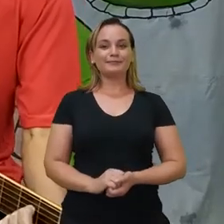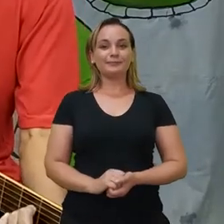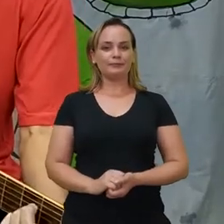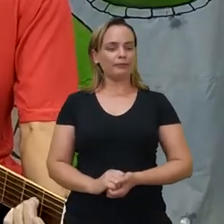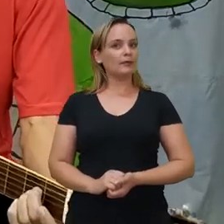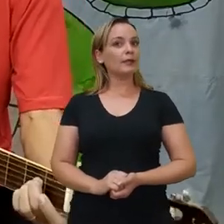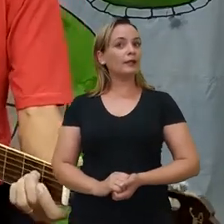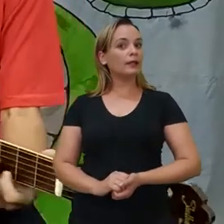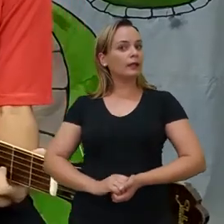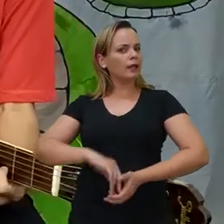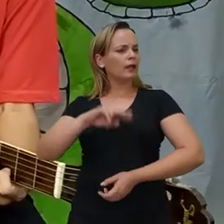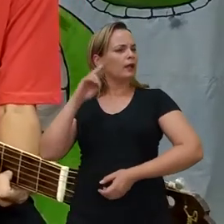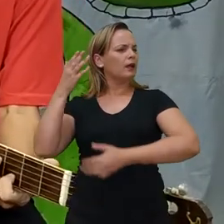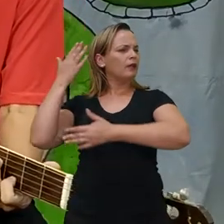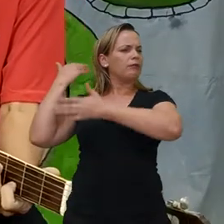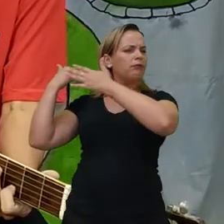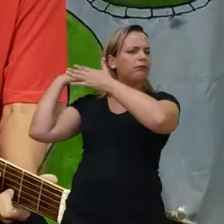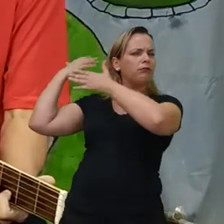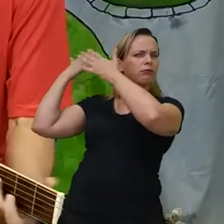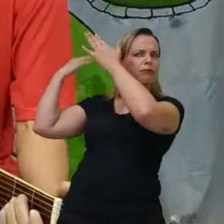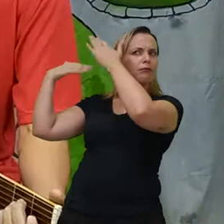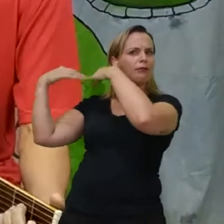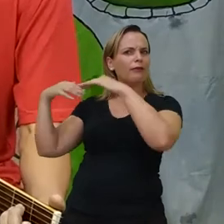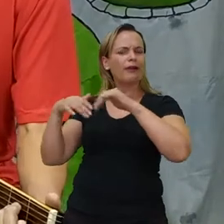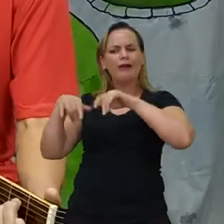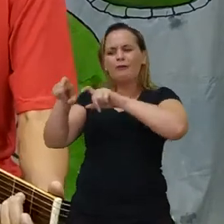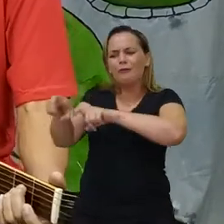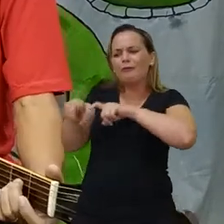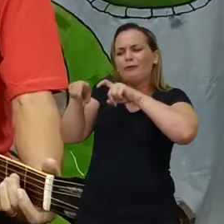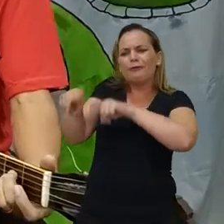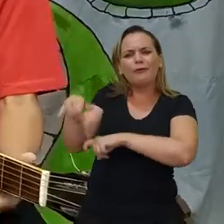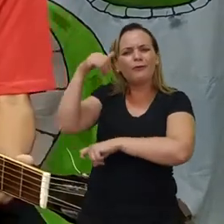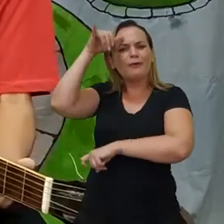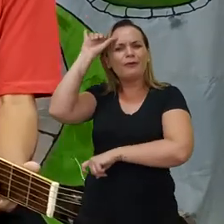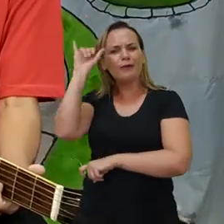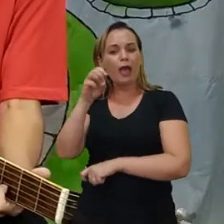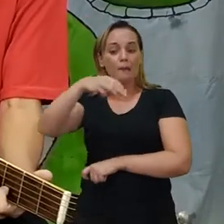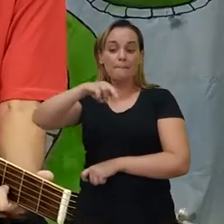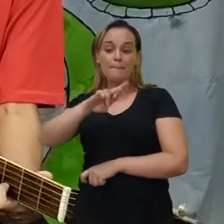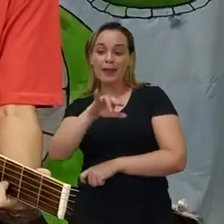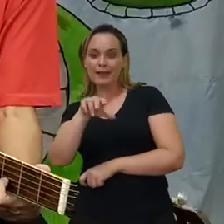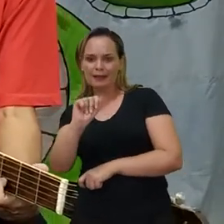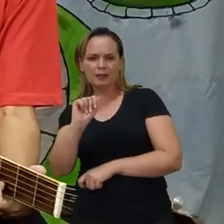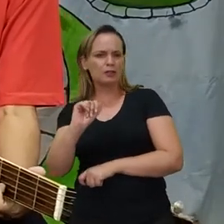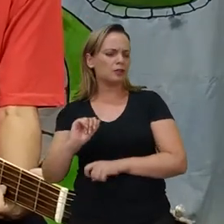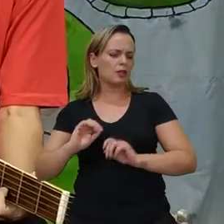Era uma vez, na fazenda da Dona Maria, tudo ia bem, até que um